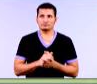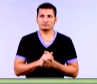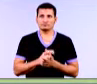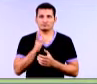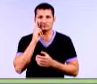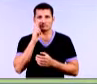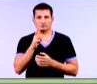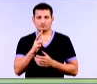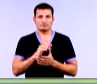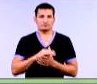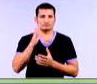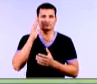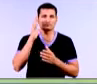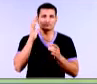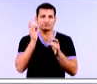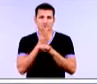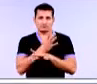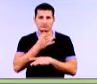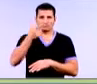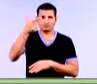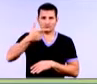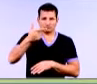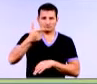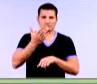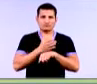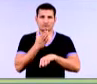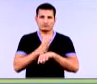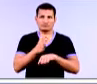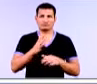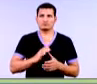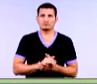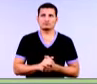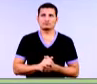na solução do segundo exercício.